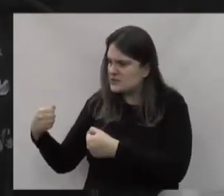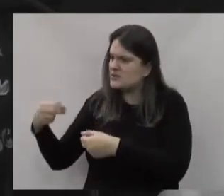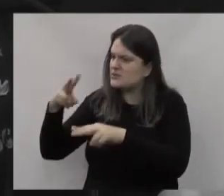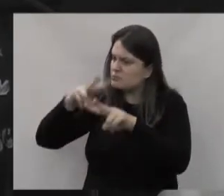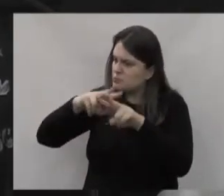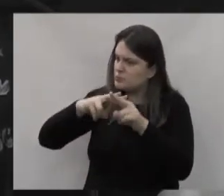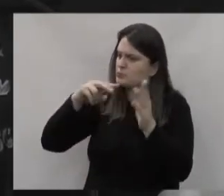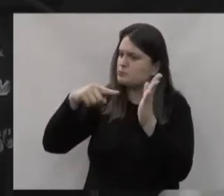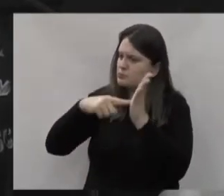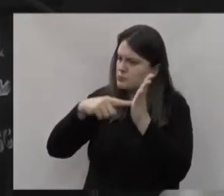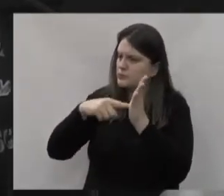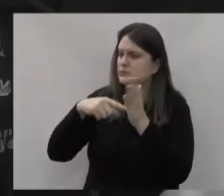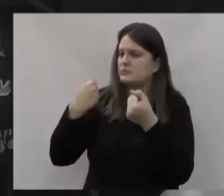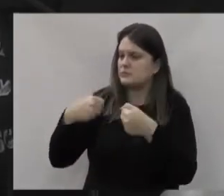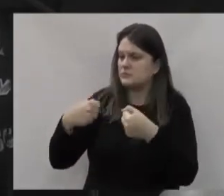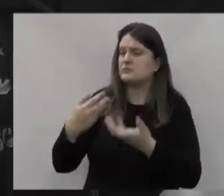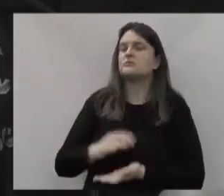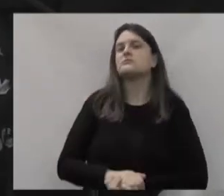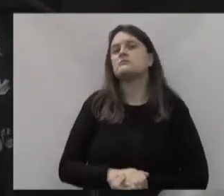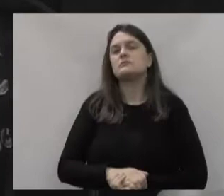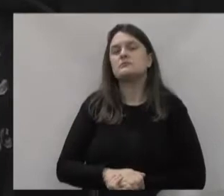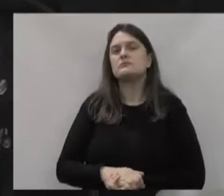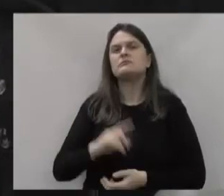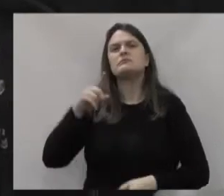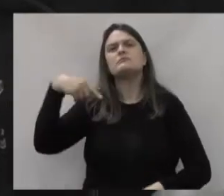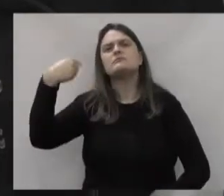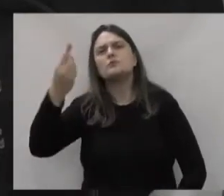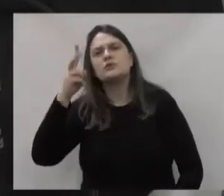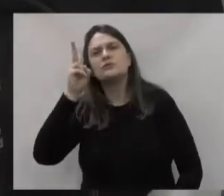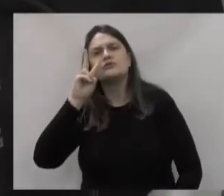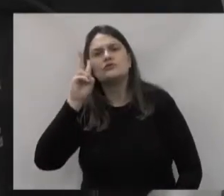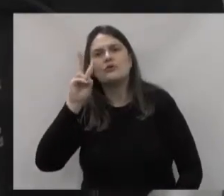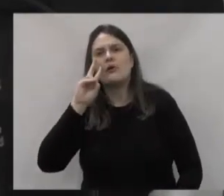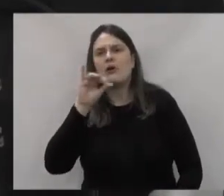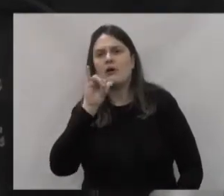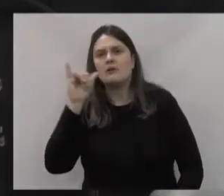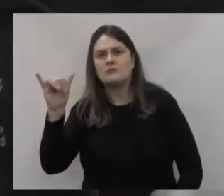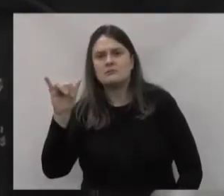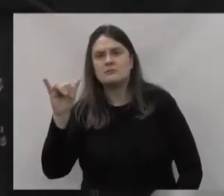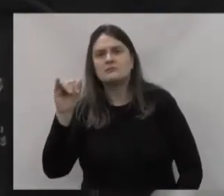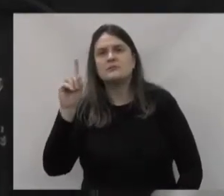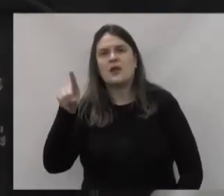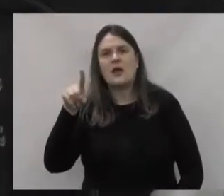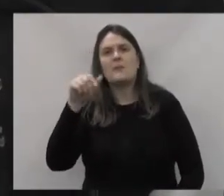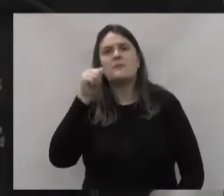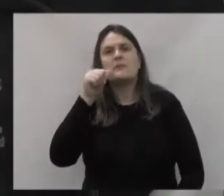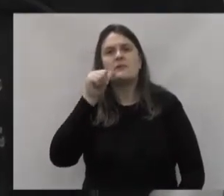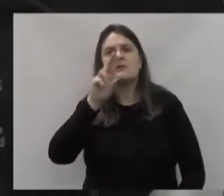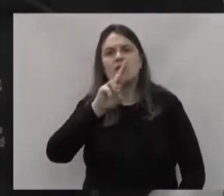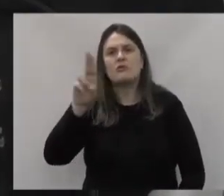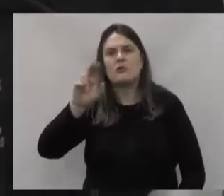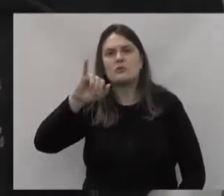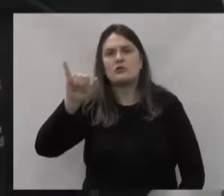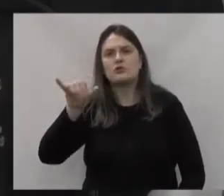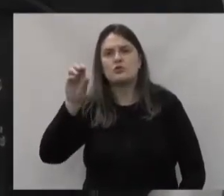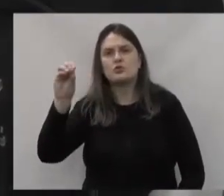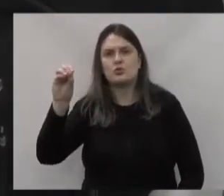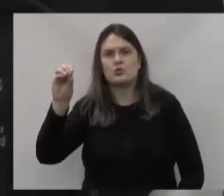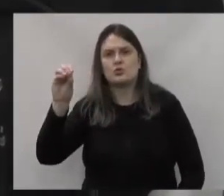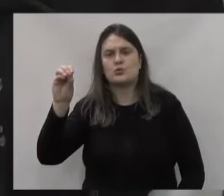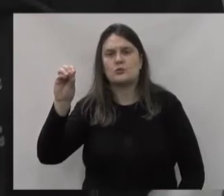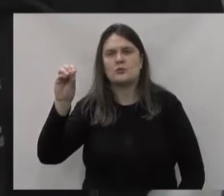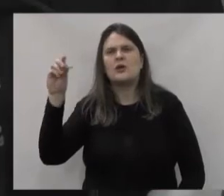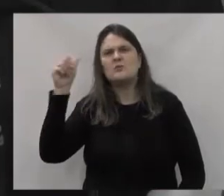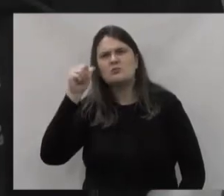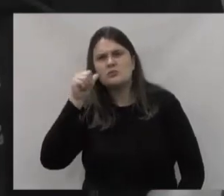mais uma vez. A outra história que eu vou trazer para vocês é a da Jo. E a Jo é aquela mulher